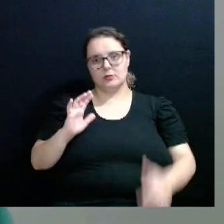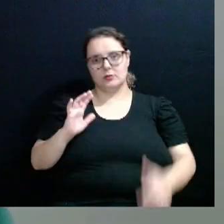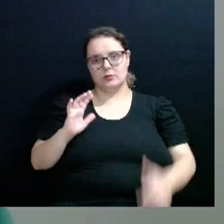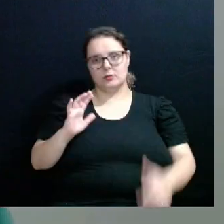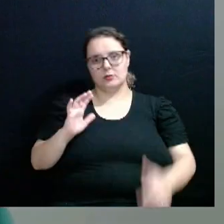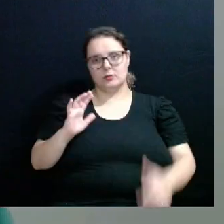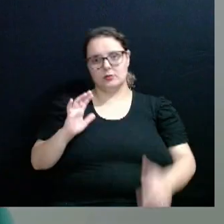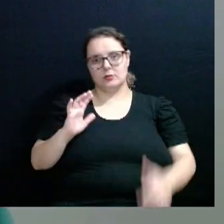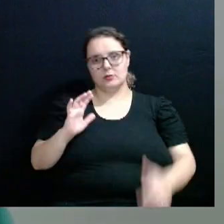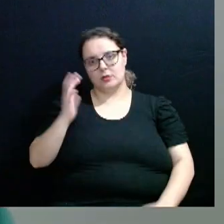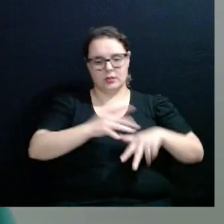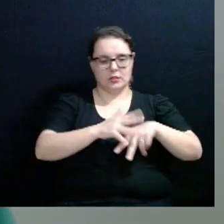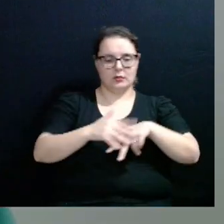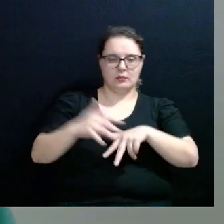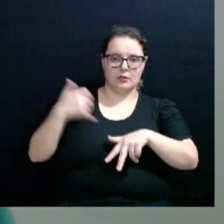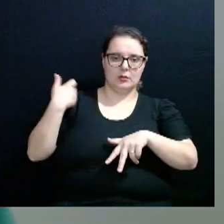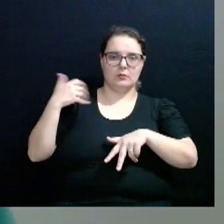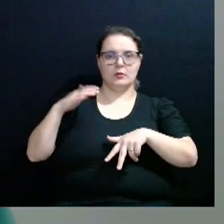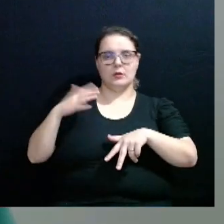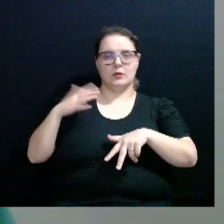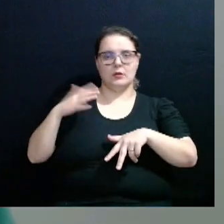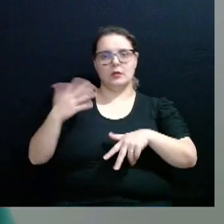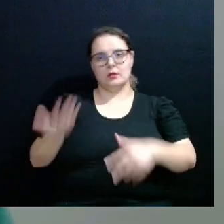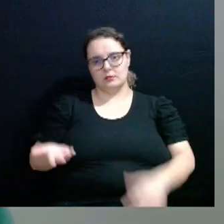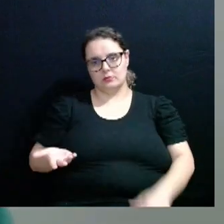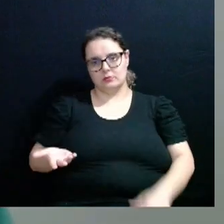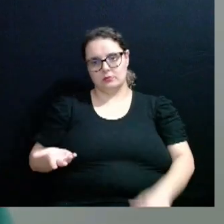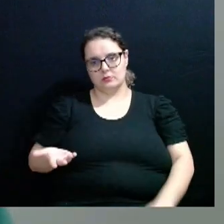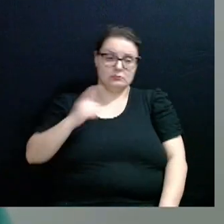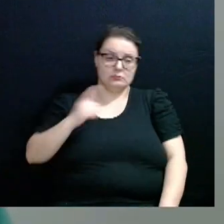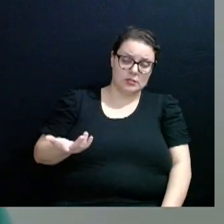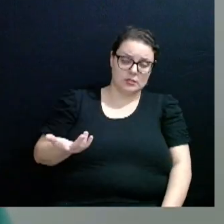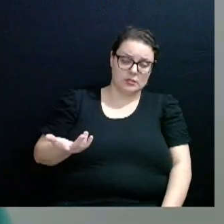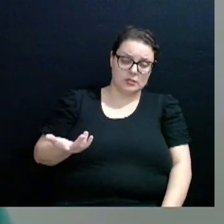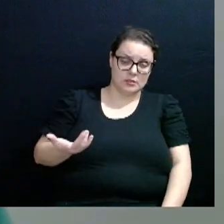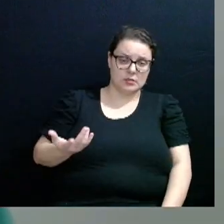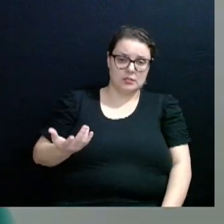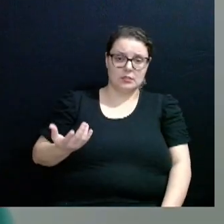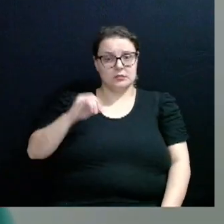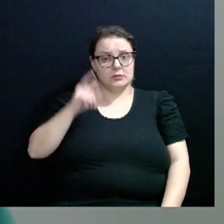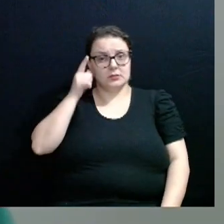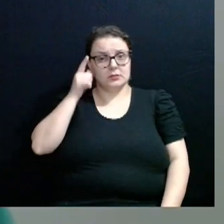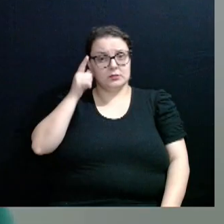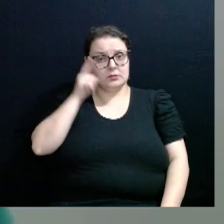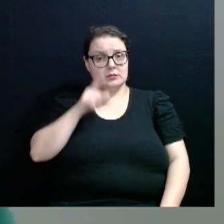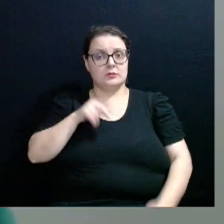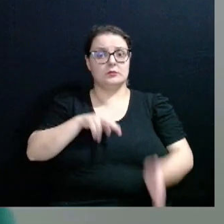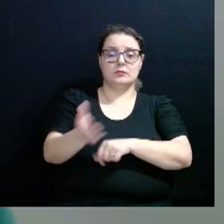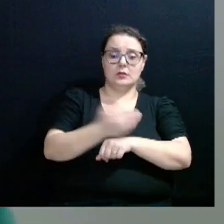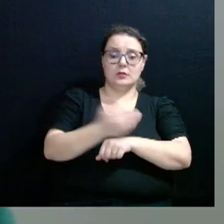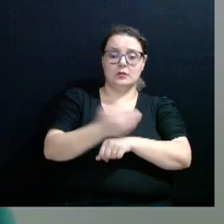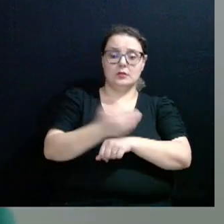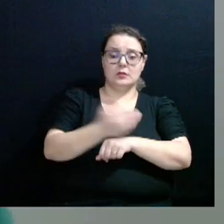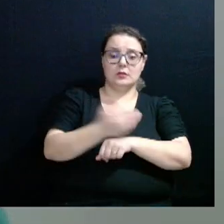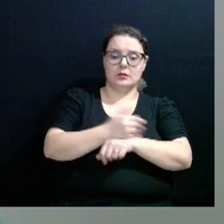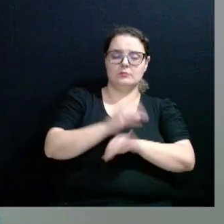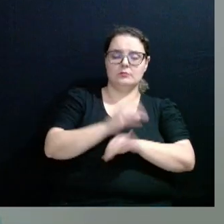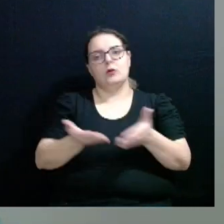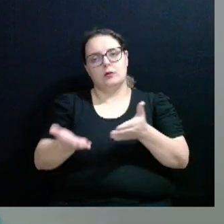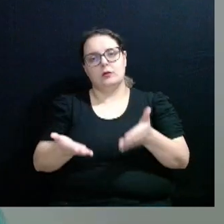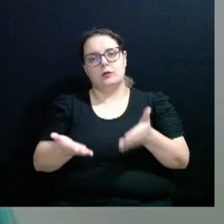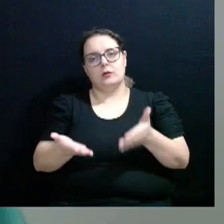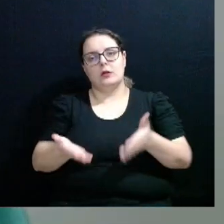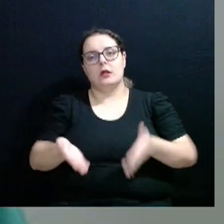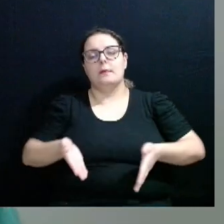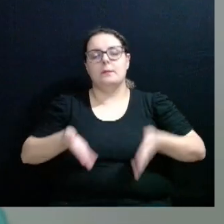mais velhas, mas ele existe. E se nós conseguimos diagnosticar numa fase precoce, o tratamento é mais tranquilo e as chances